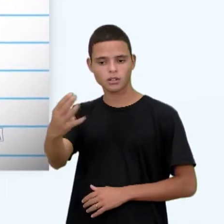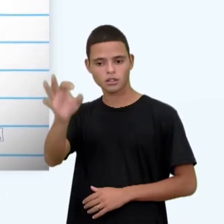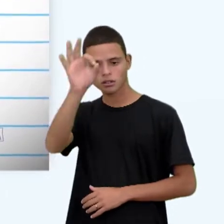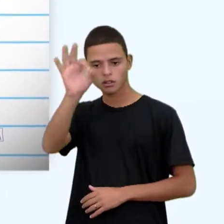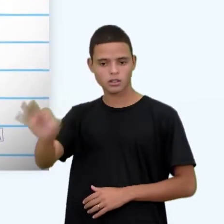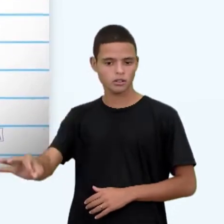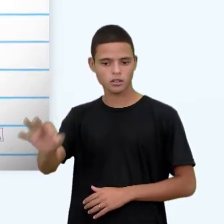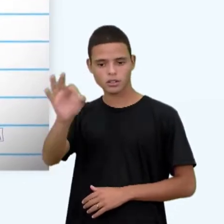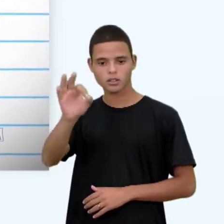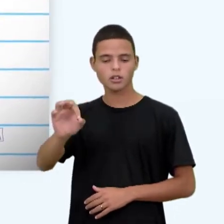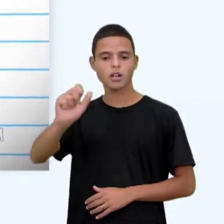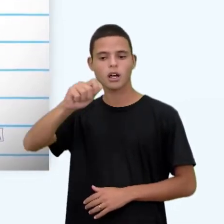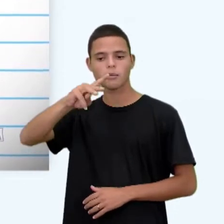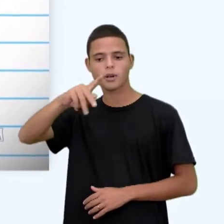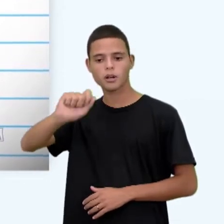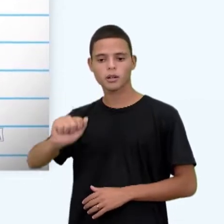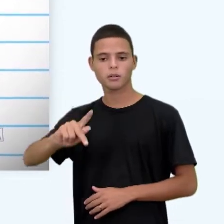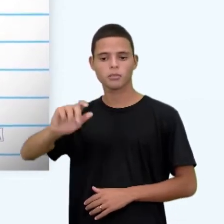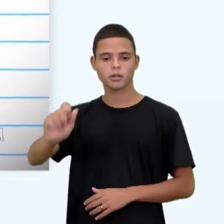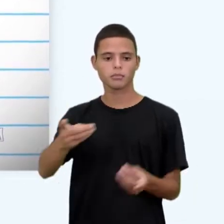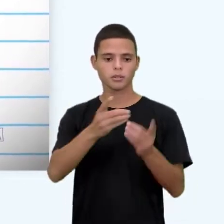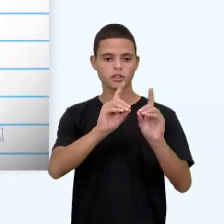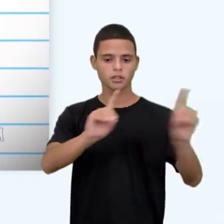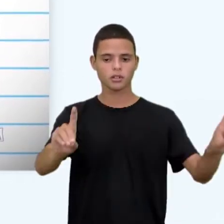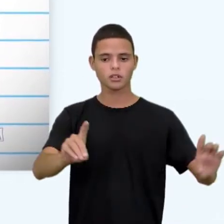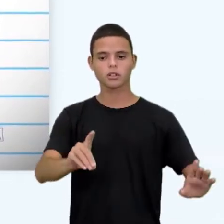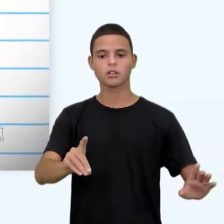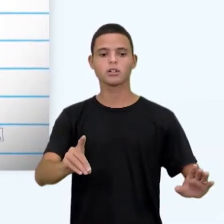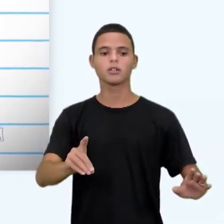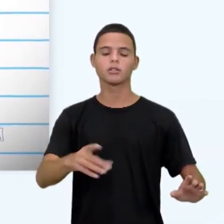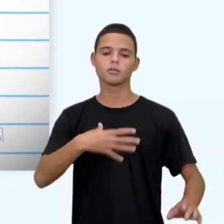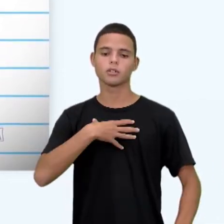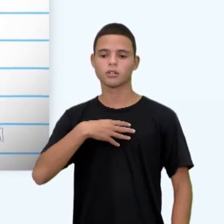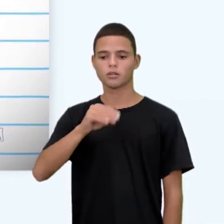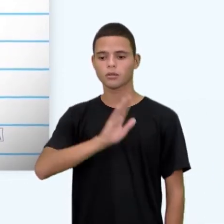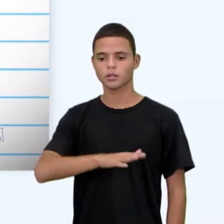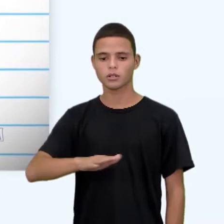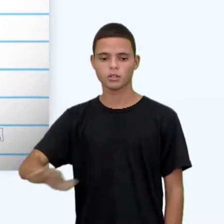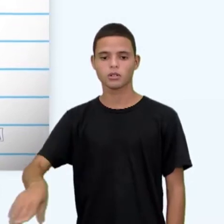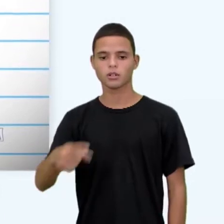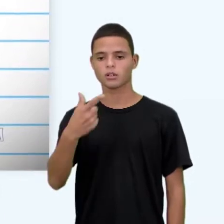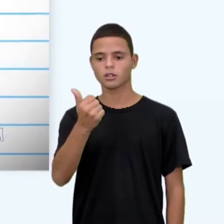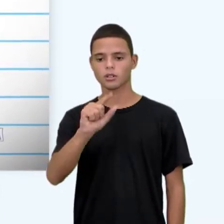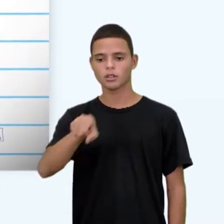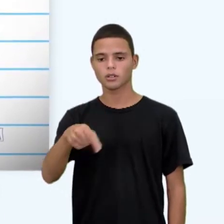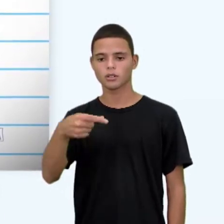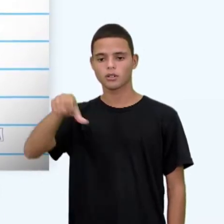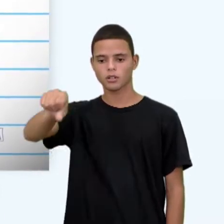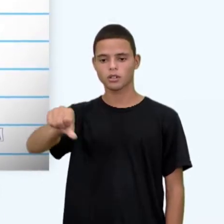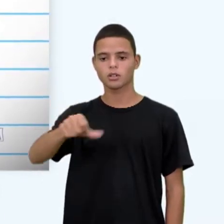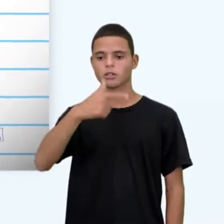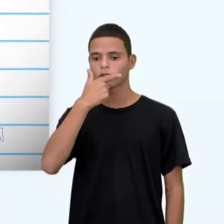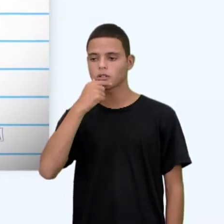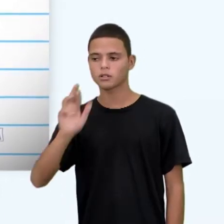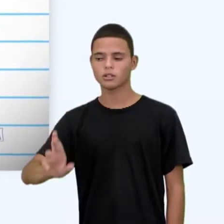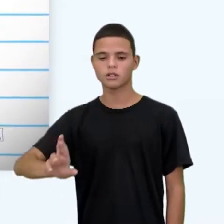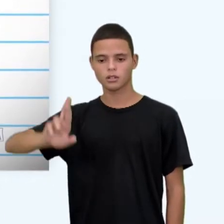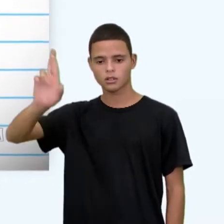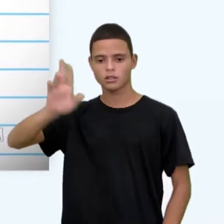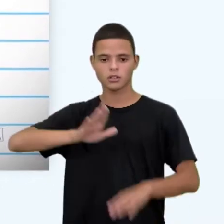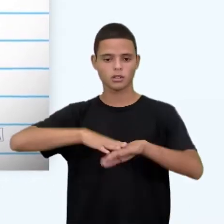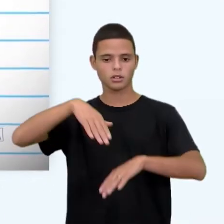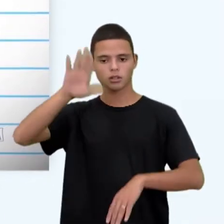No Amapá, do total de divórcios com filhos menores, 12,9% apresentaram guarda concedida ao homem, sendo esse o